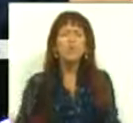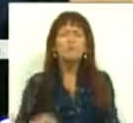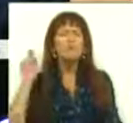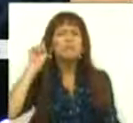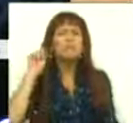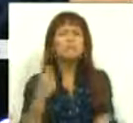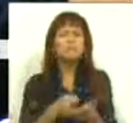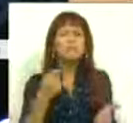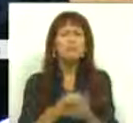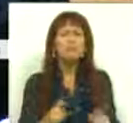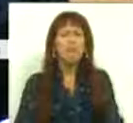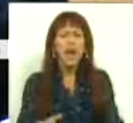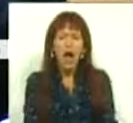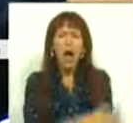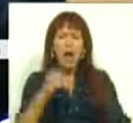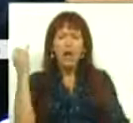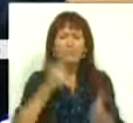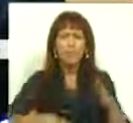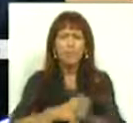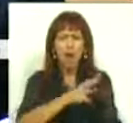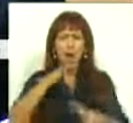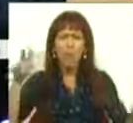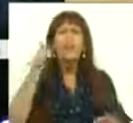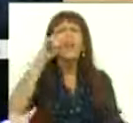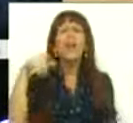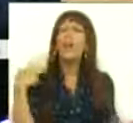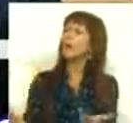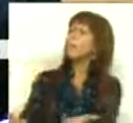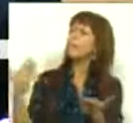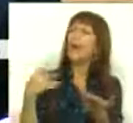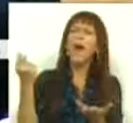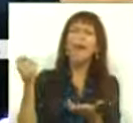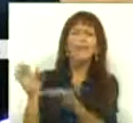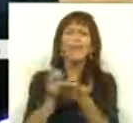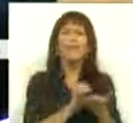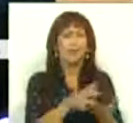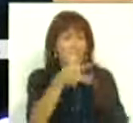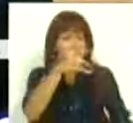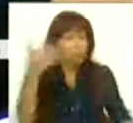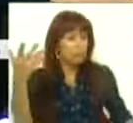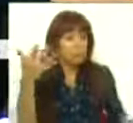isso custaria em aumento de impostos e quem nos traz esse dinheiro que